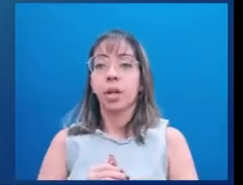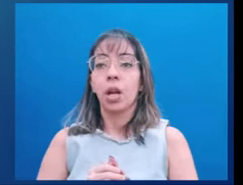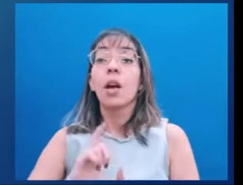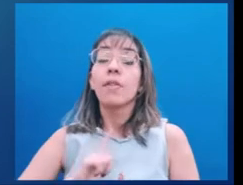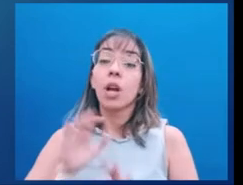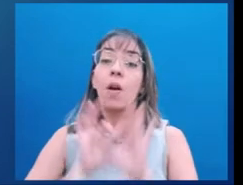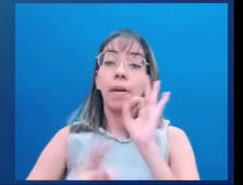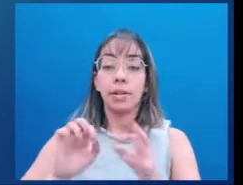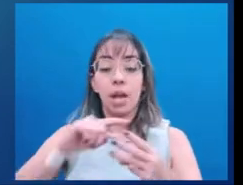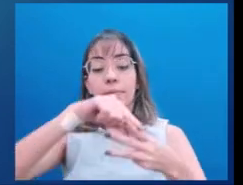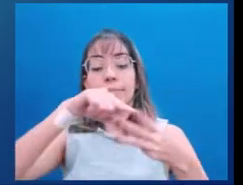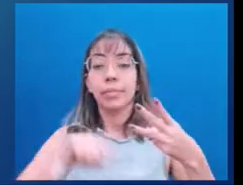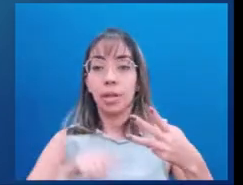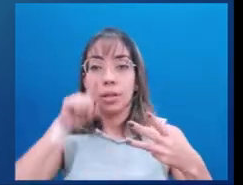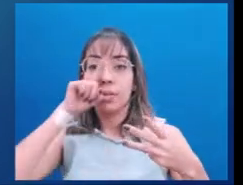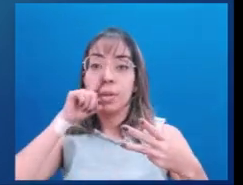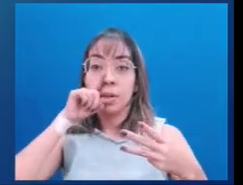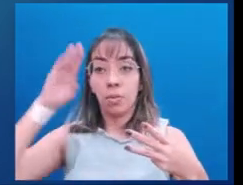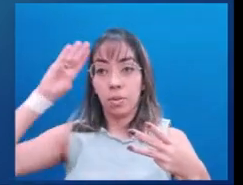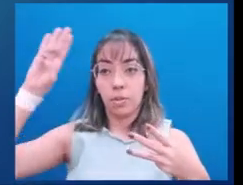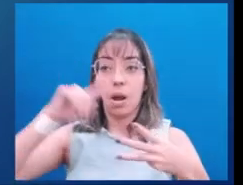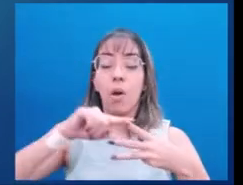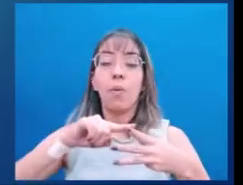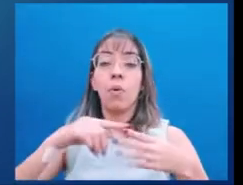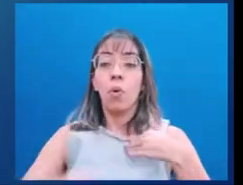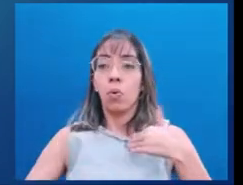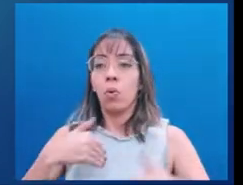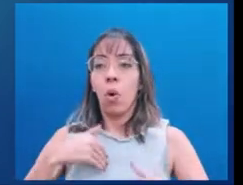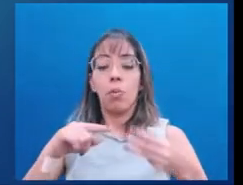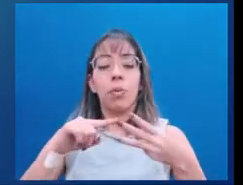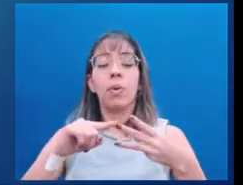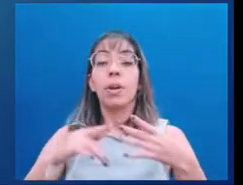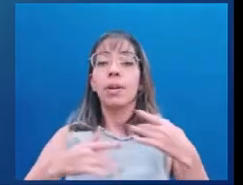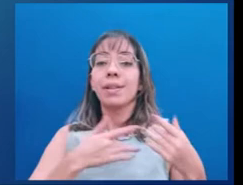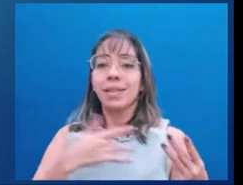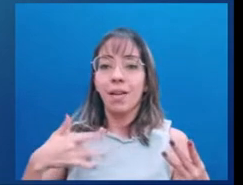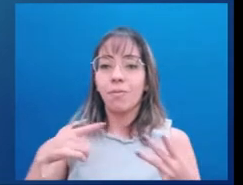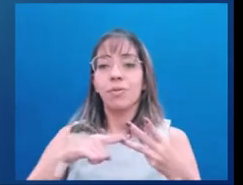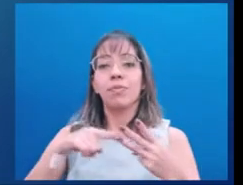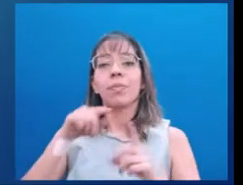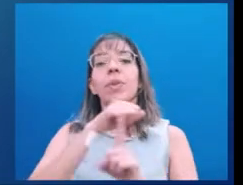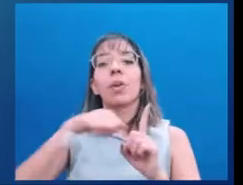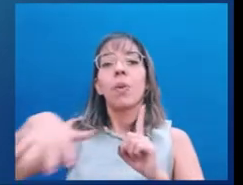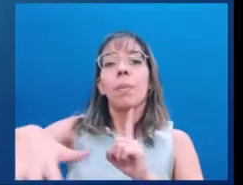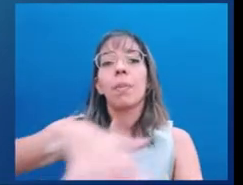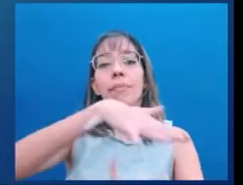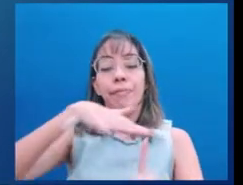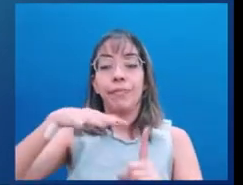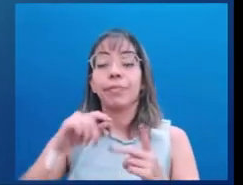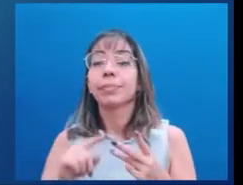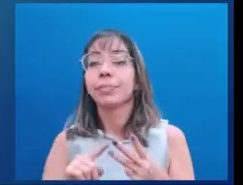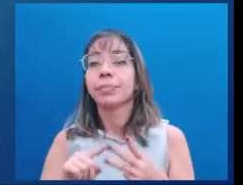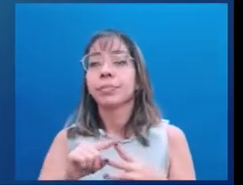Então, foram definidos três tipos de perigos principais: os perigos físicos, os perigos para a saúde e os perigos para o meio ambiente. Então,